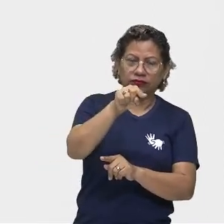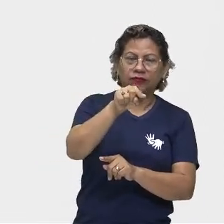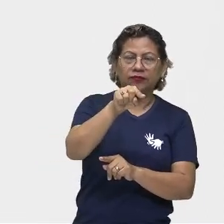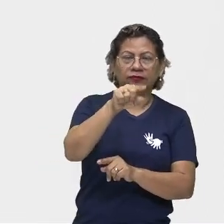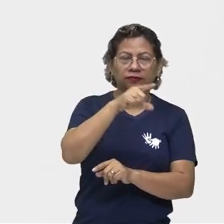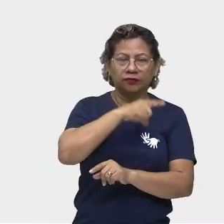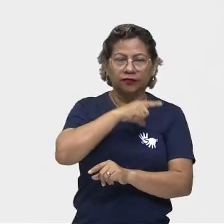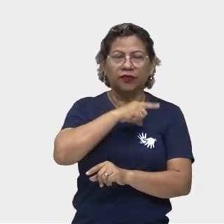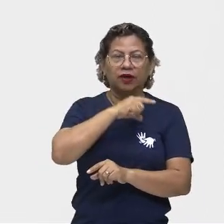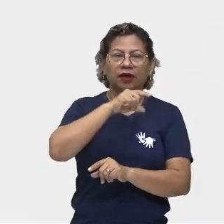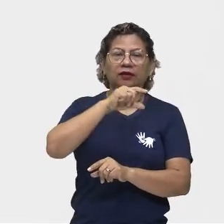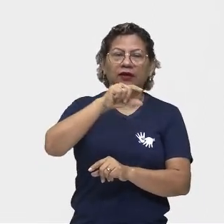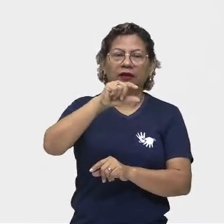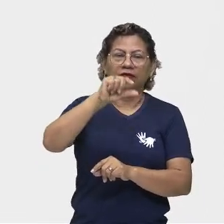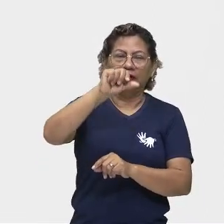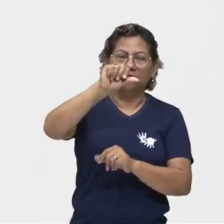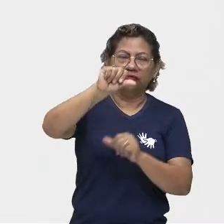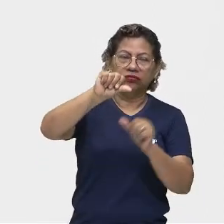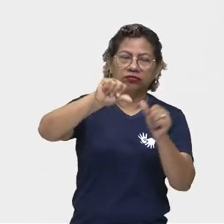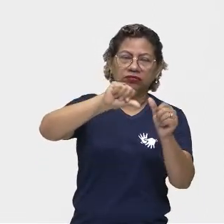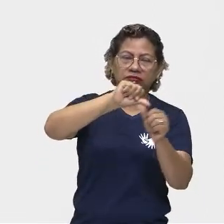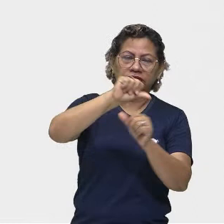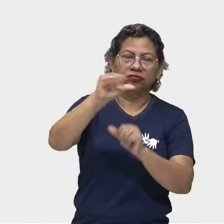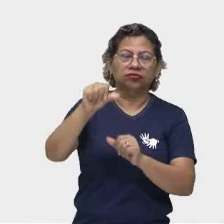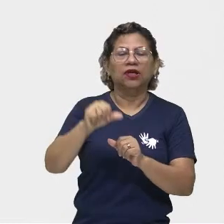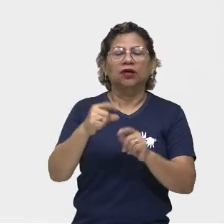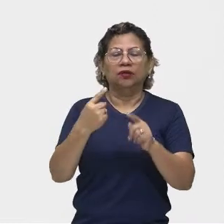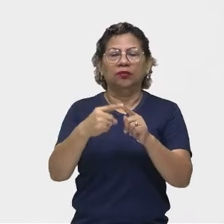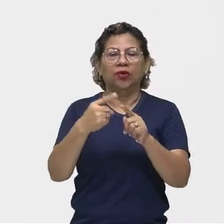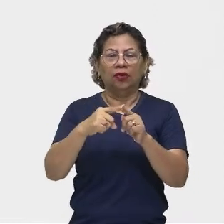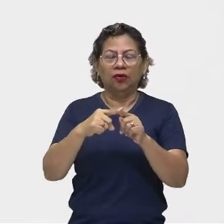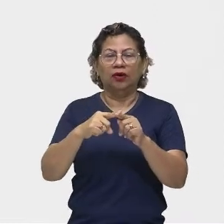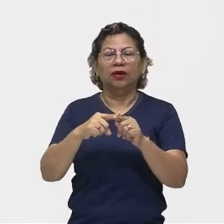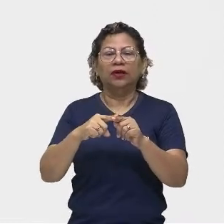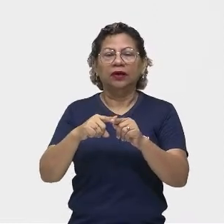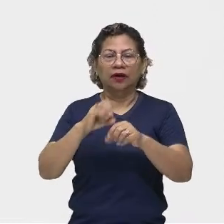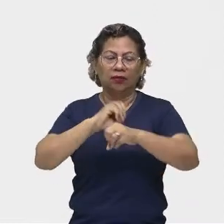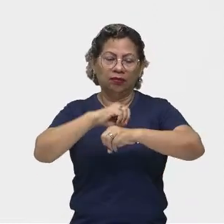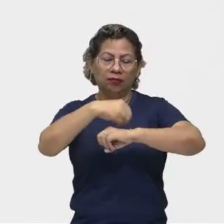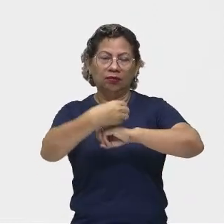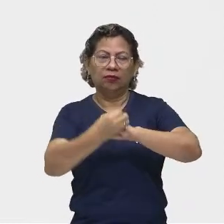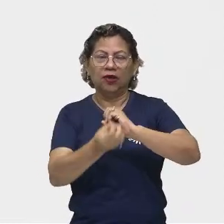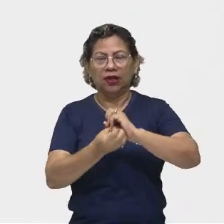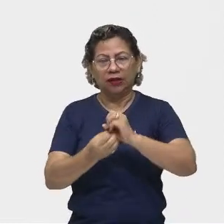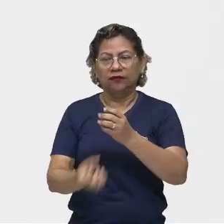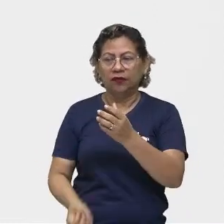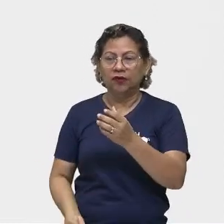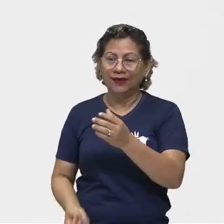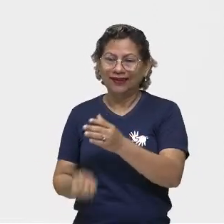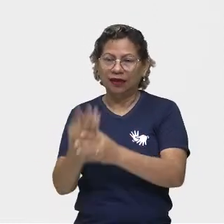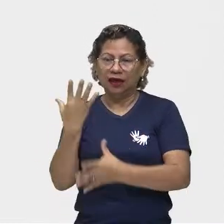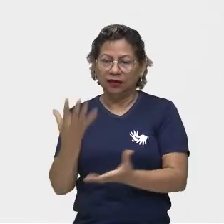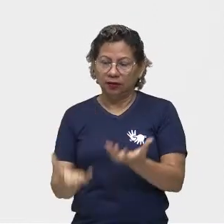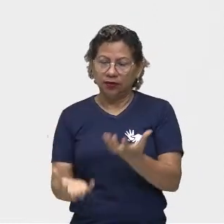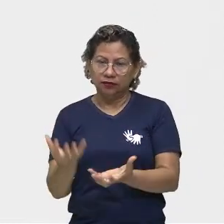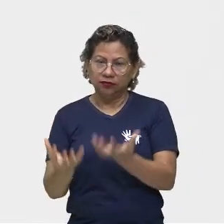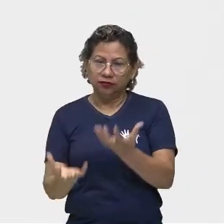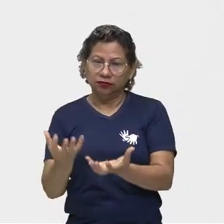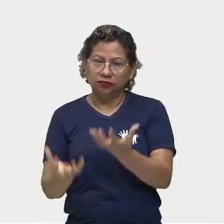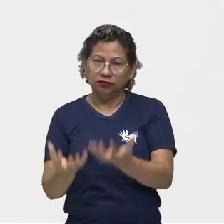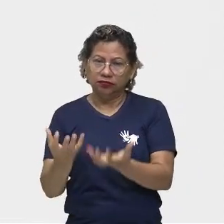se movimentar devido ao movimento das moléculas de água que foram geradas através da queima